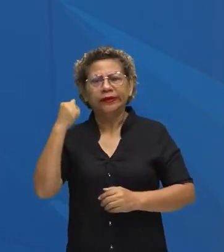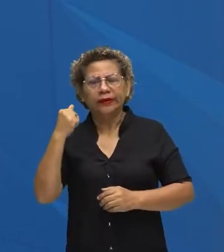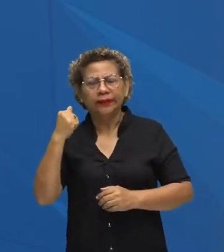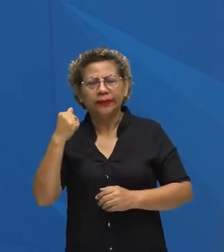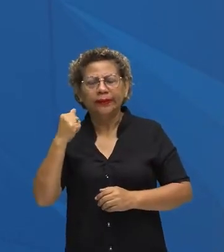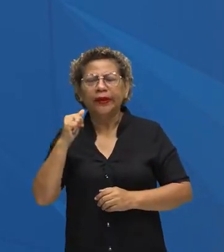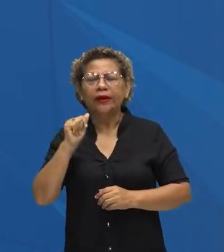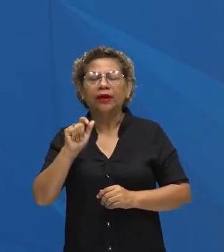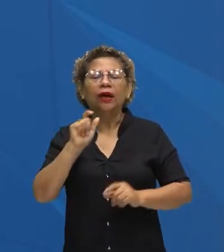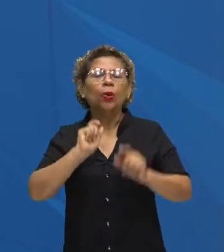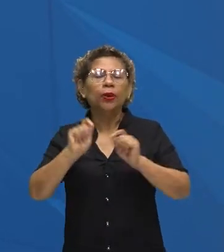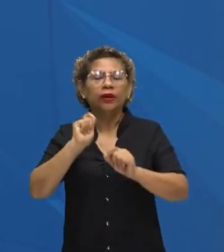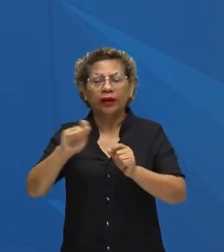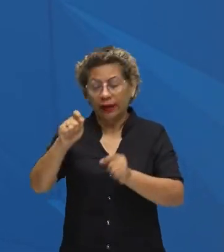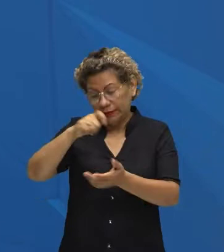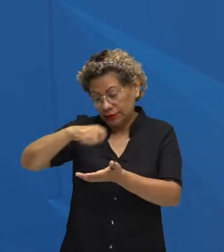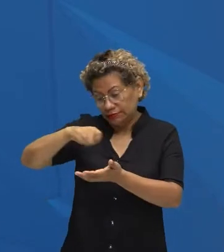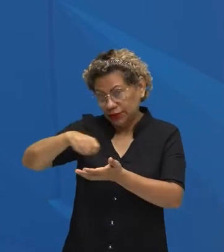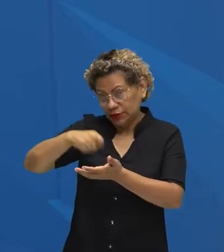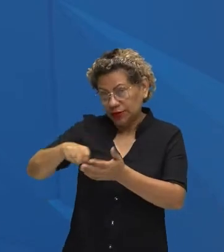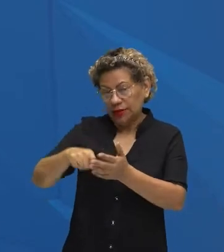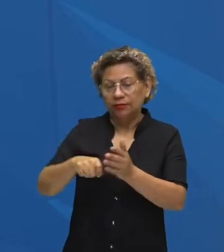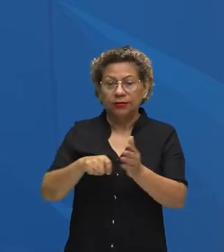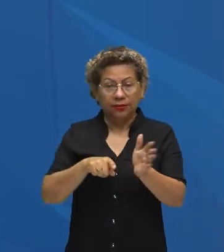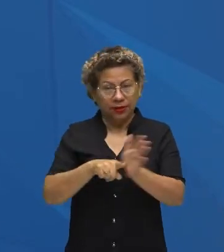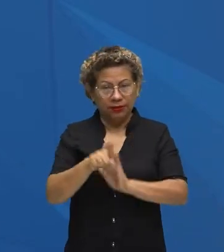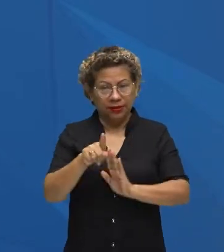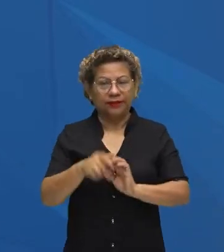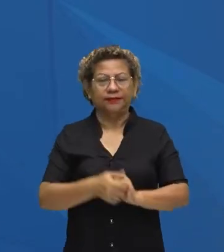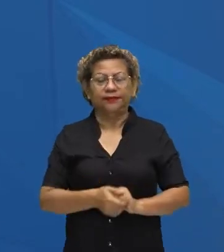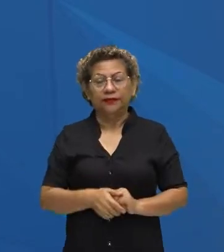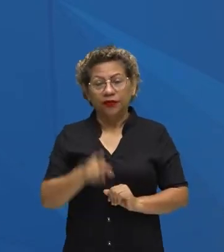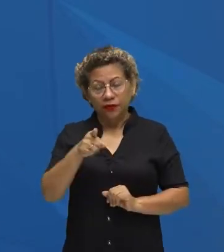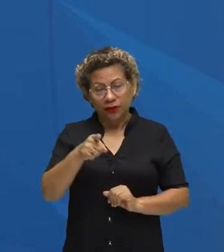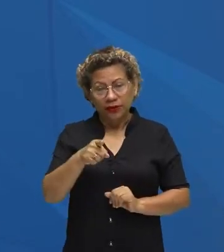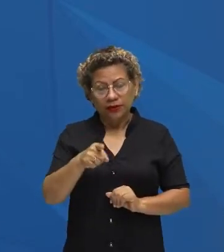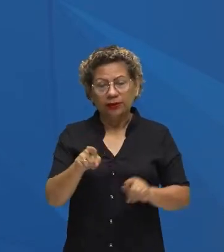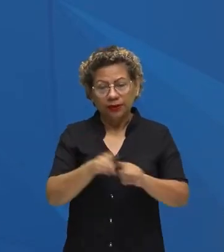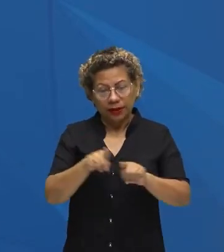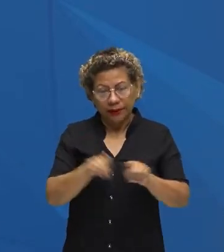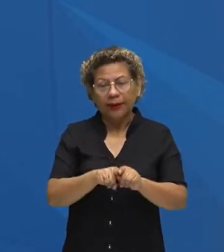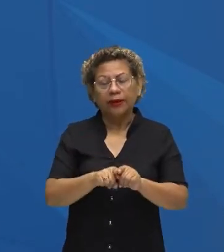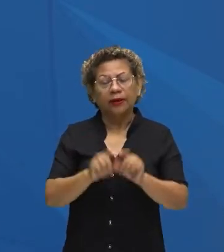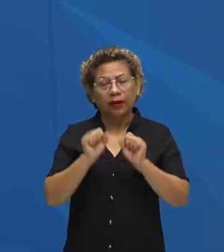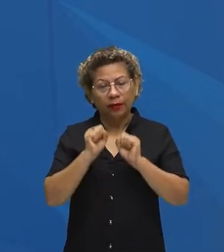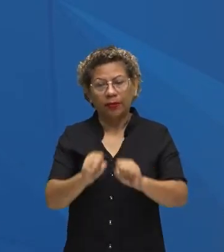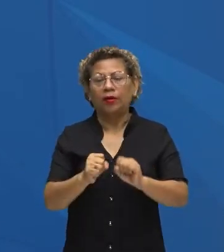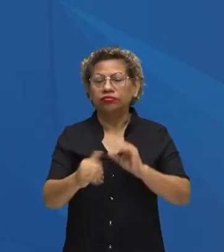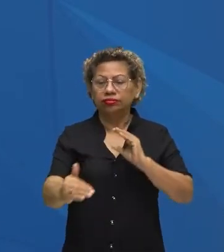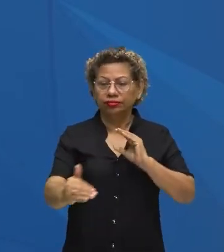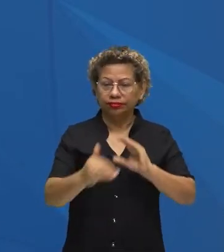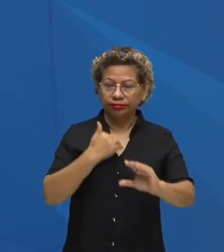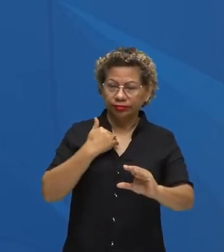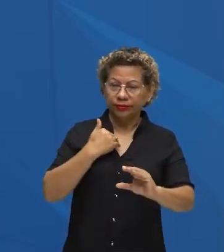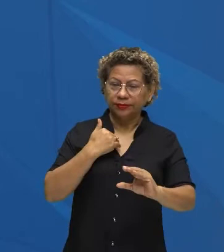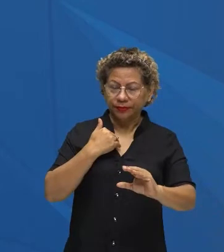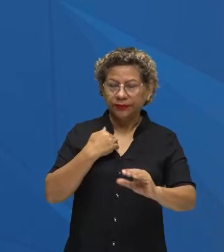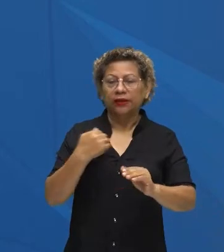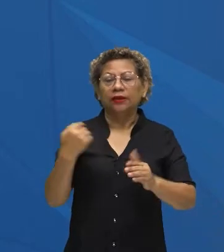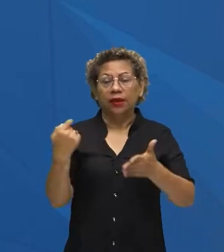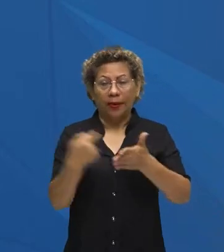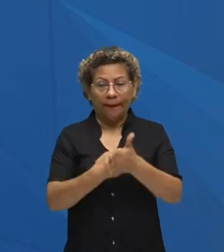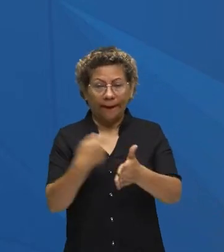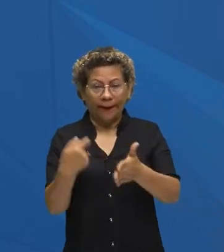mais. Mais informações, olha só, participar das atividades. Eu preparei aqui várias perguntas interativas, a gente